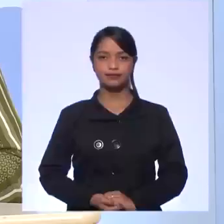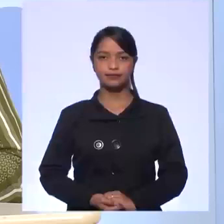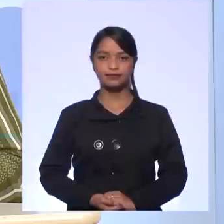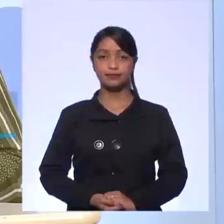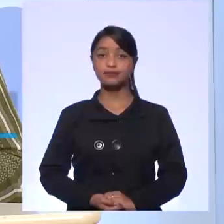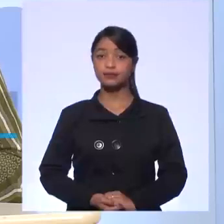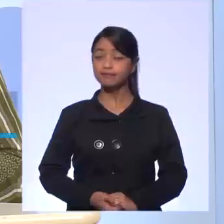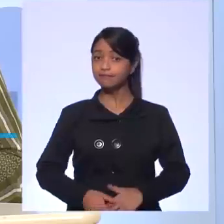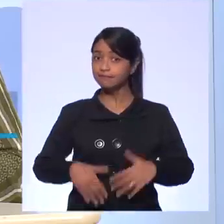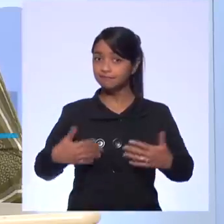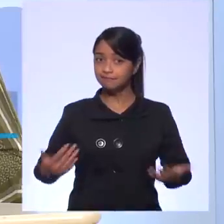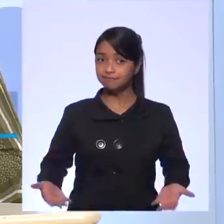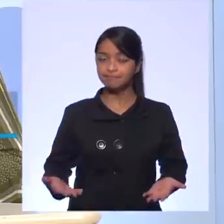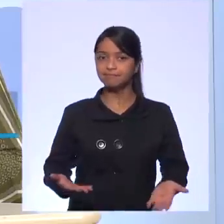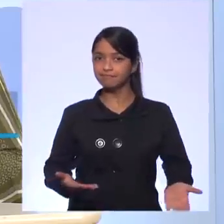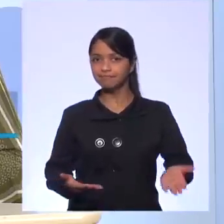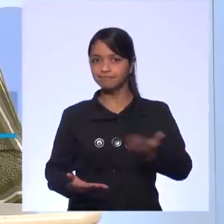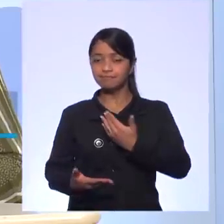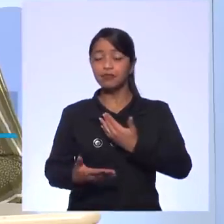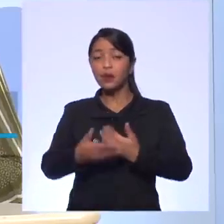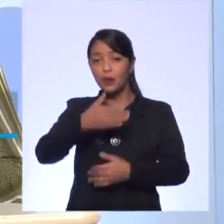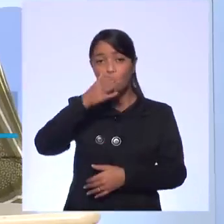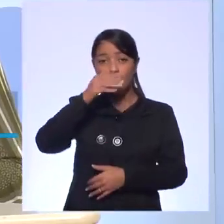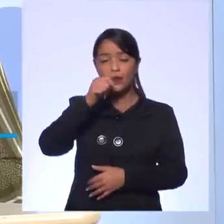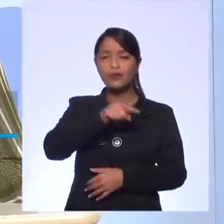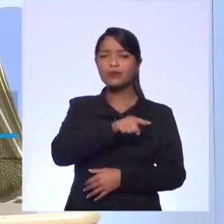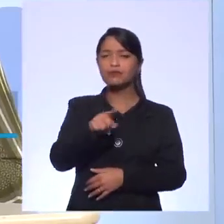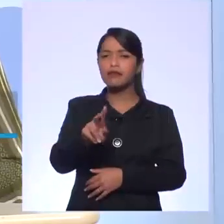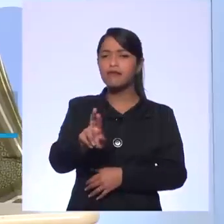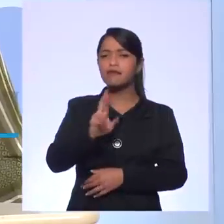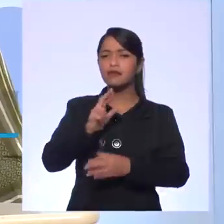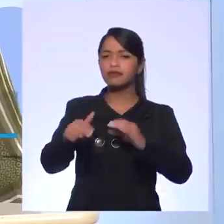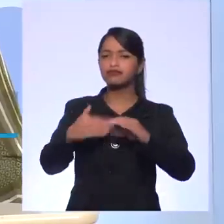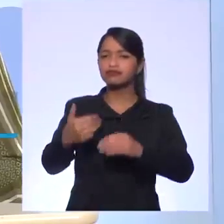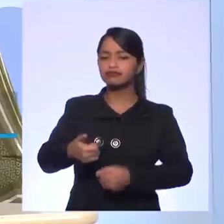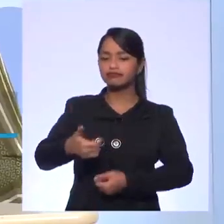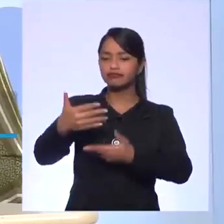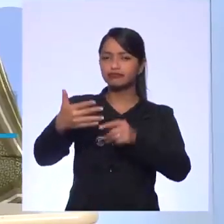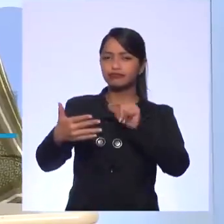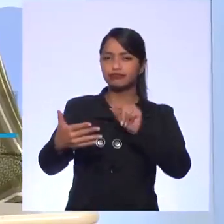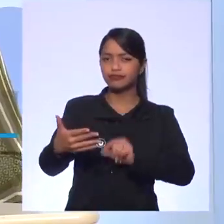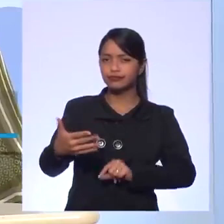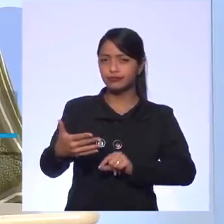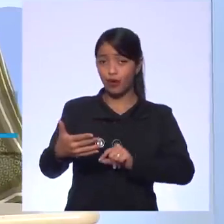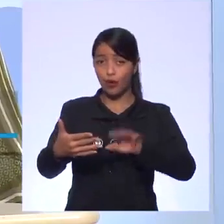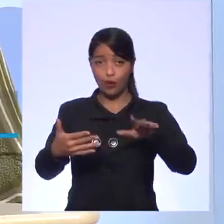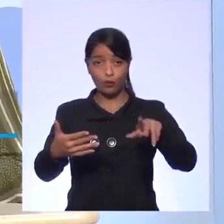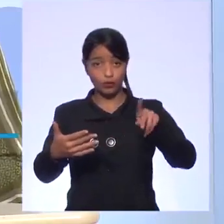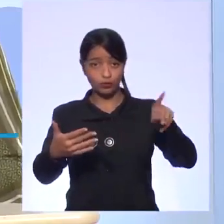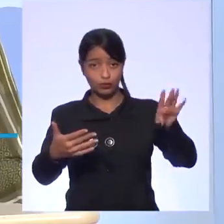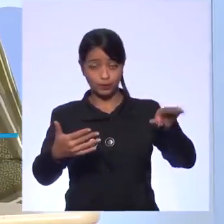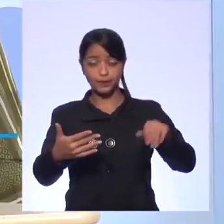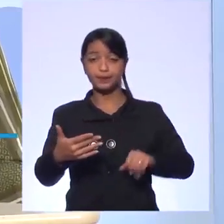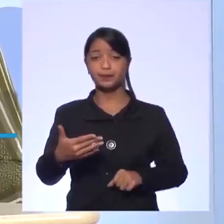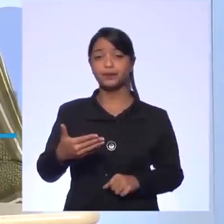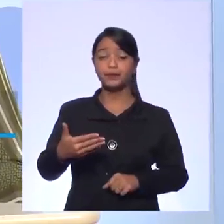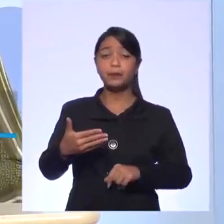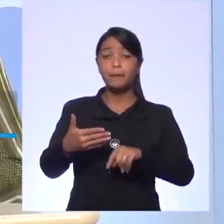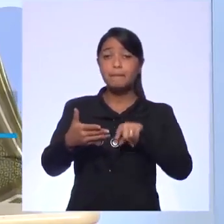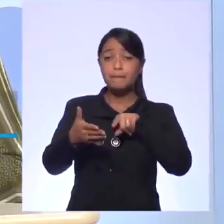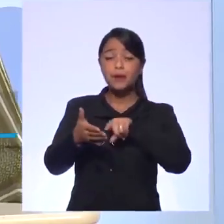Vamos lá, galerinha, vamos aí ver o que vocês estão respondendo. Professora Janaína, ela é uma pergunta que